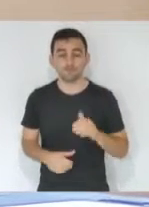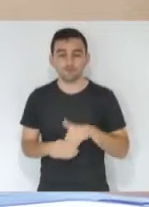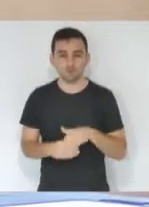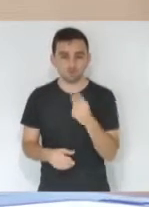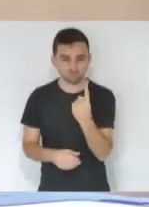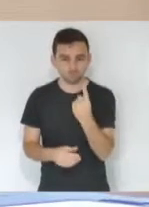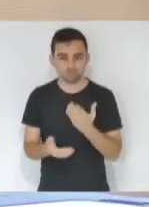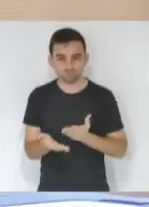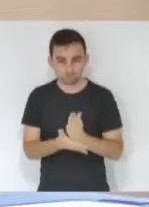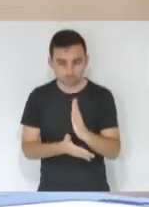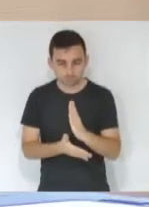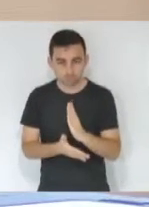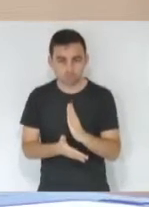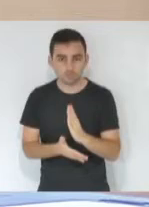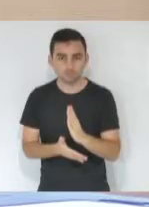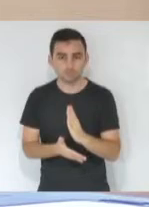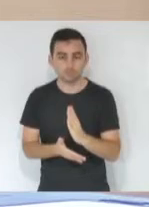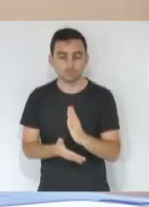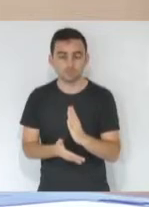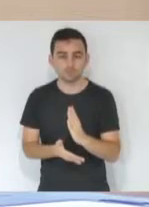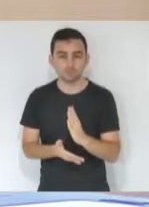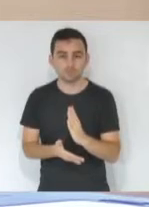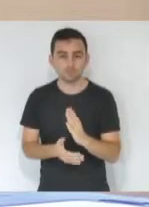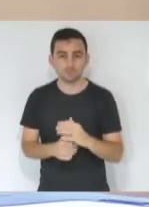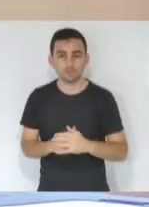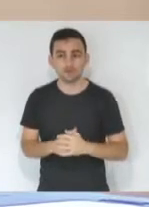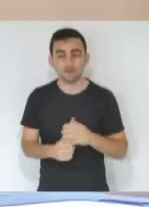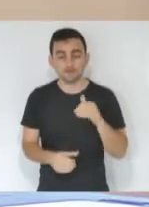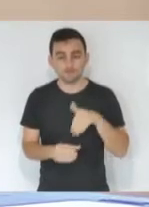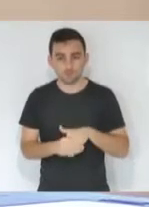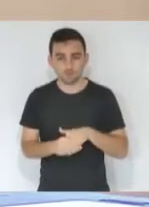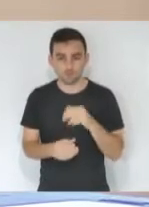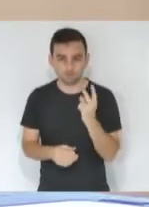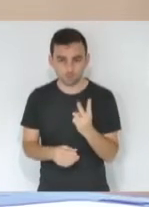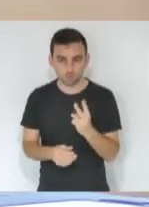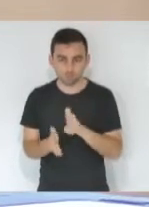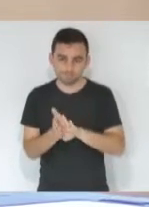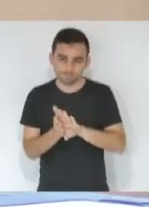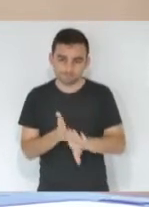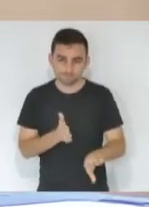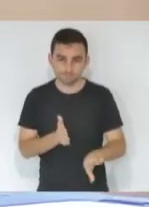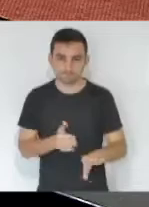substitutiva em segundo turno votando 2 rejeita